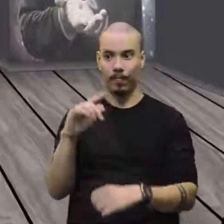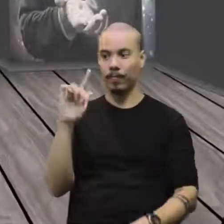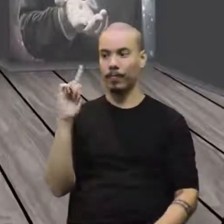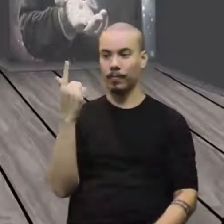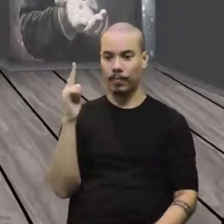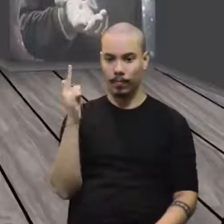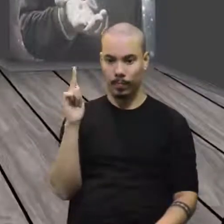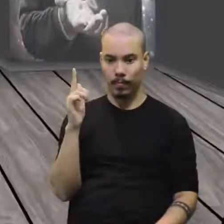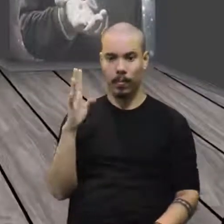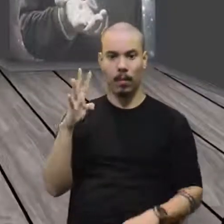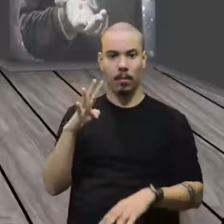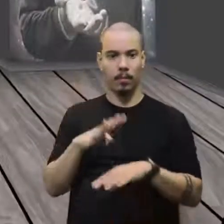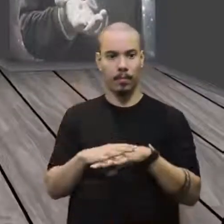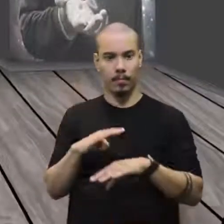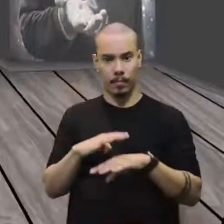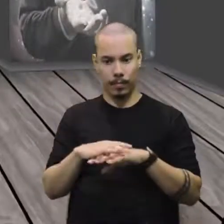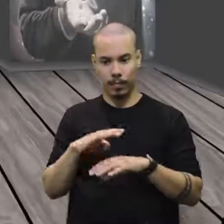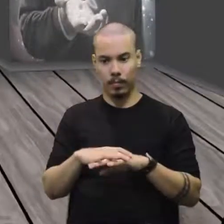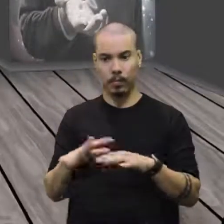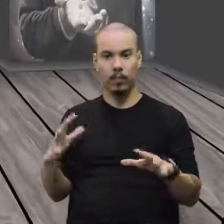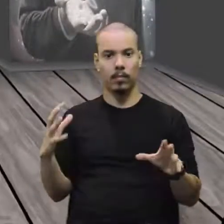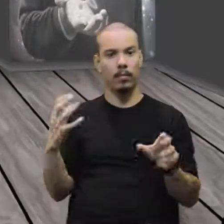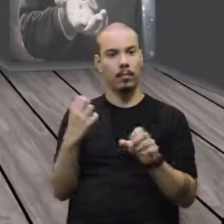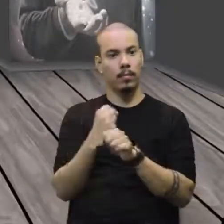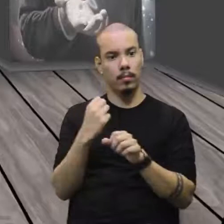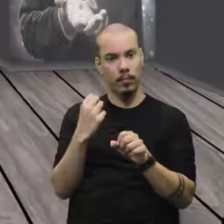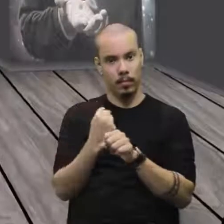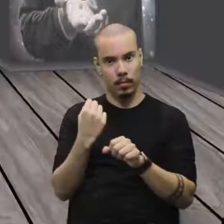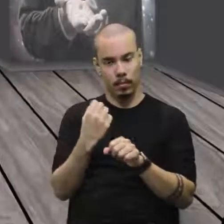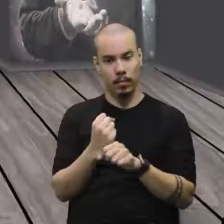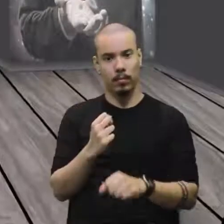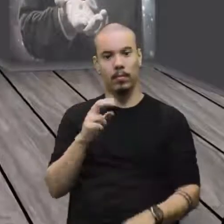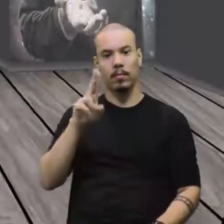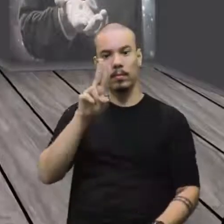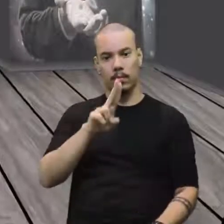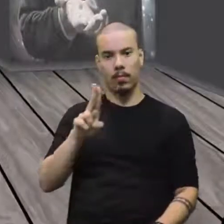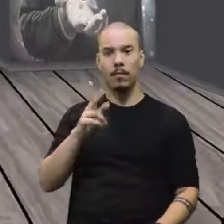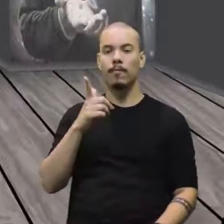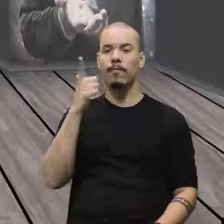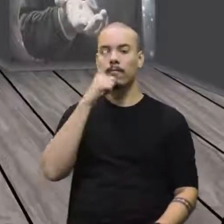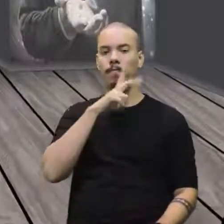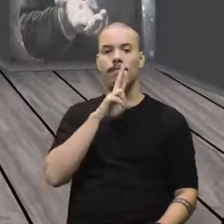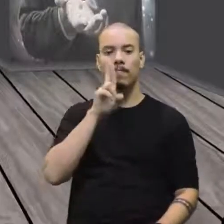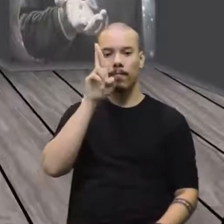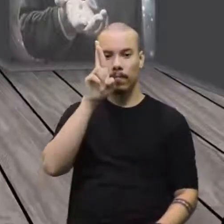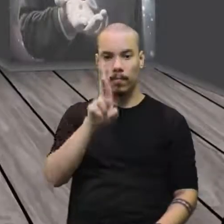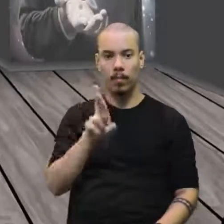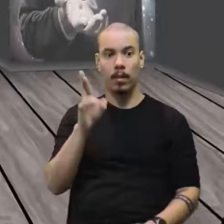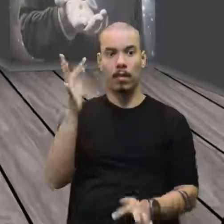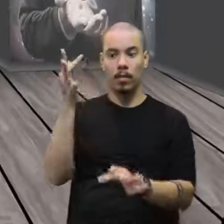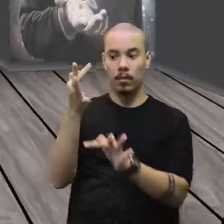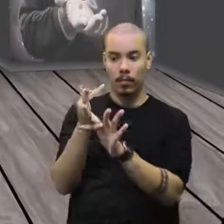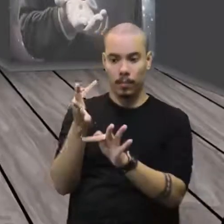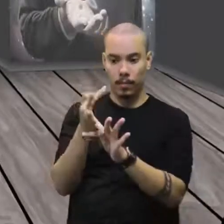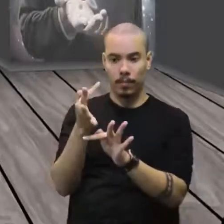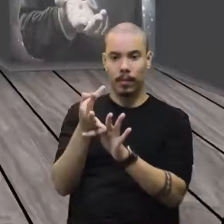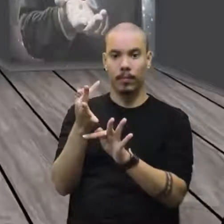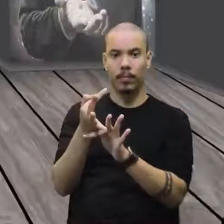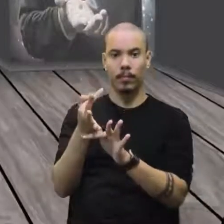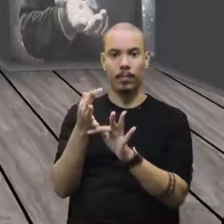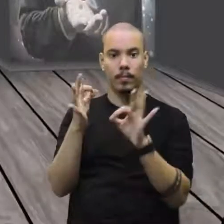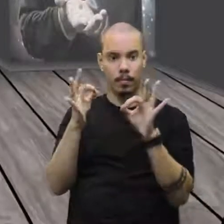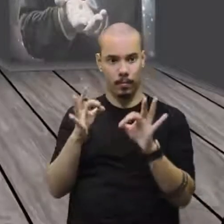geografia, matemática, cálculo, vai ter que usar cálculos para chegar no resultado, né? Já está na física, mas tem que ter,